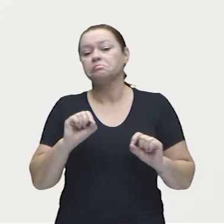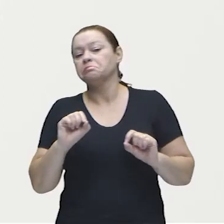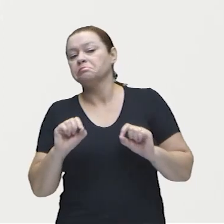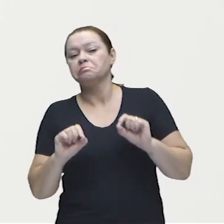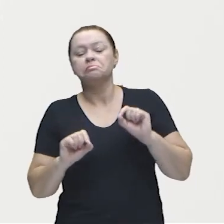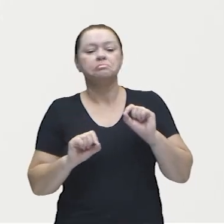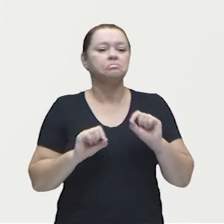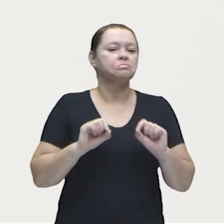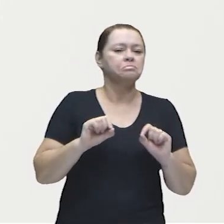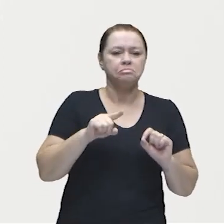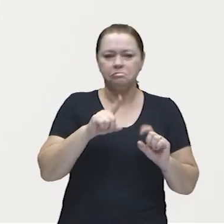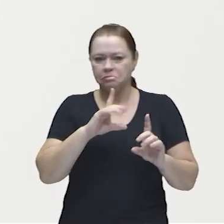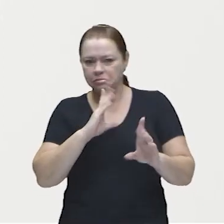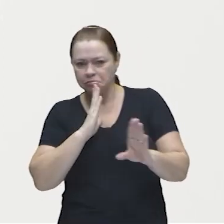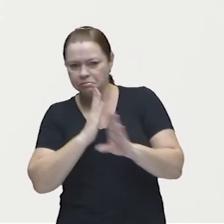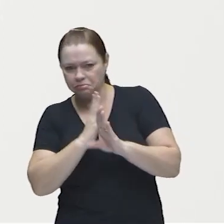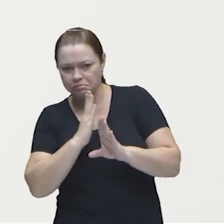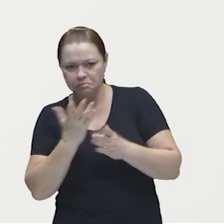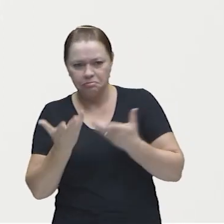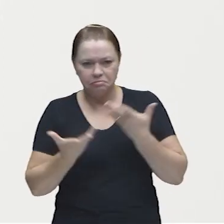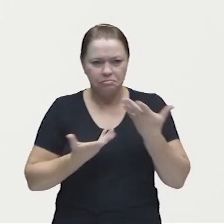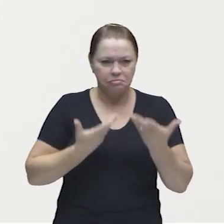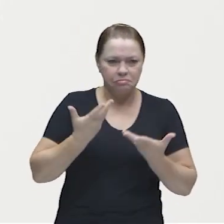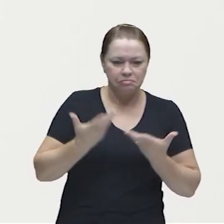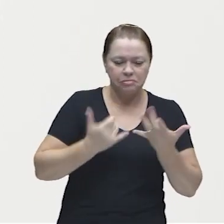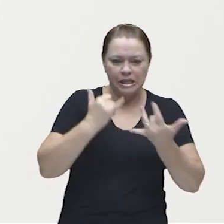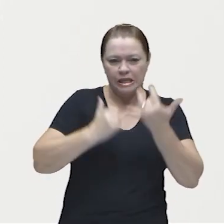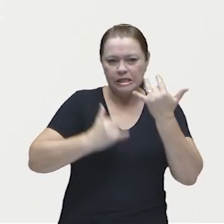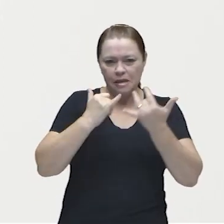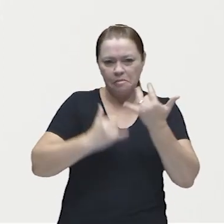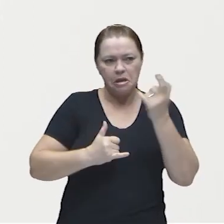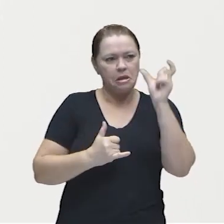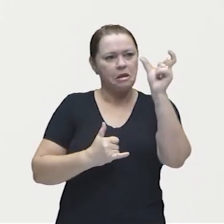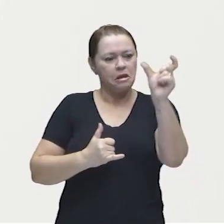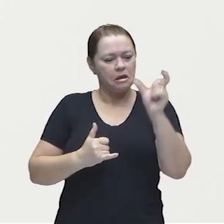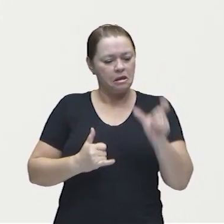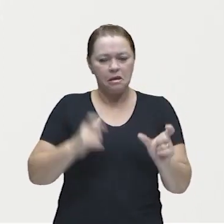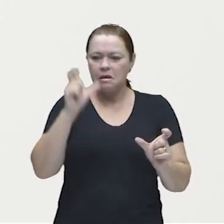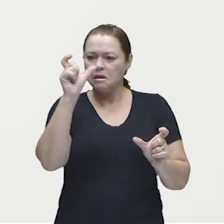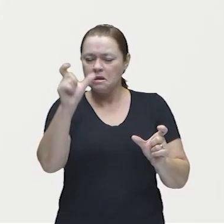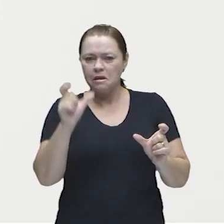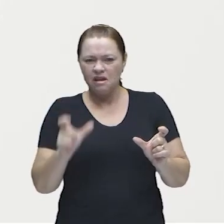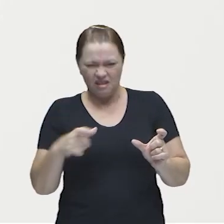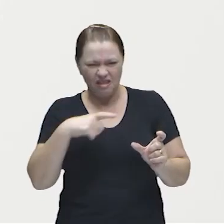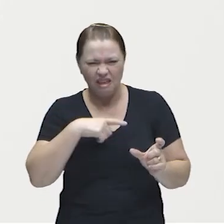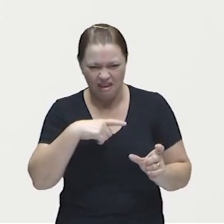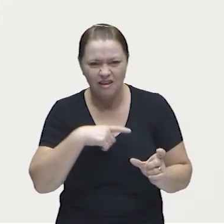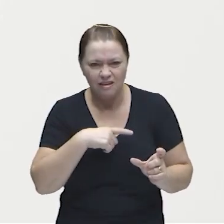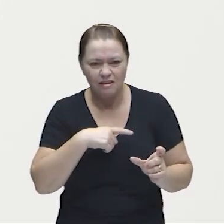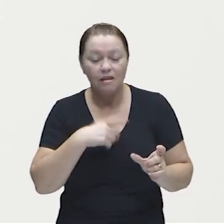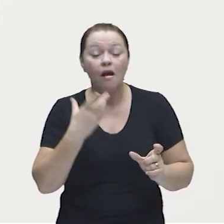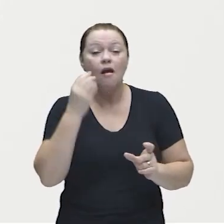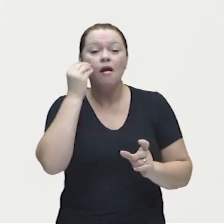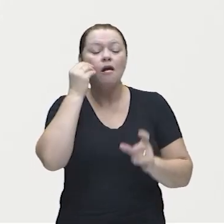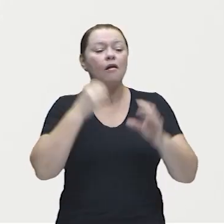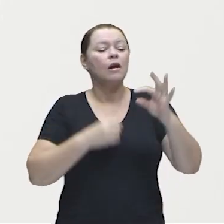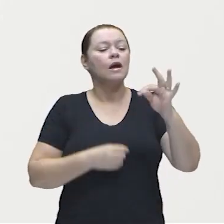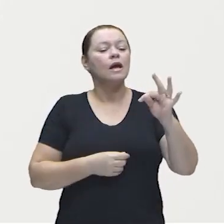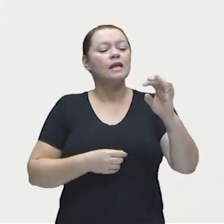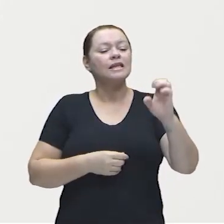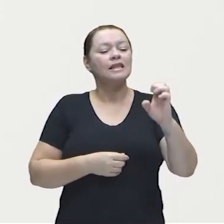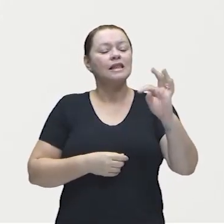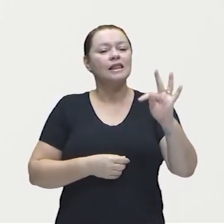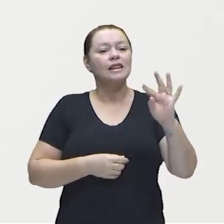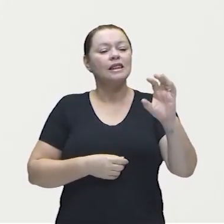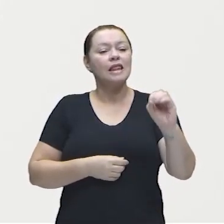Vocês estão encontrando alguma semelhança entre essas palavras? Observe na palavra teto.